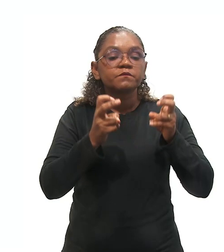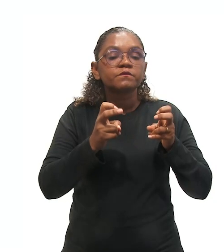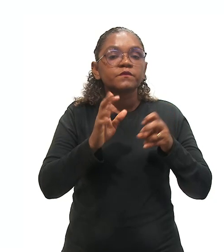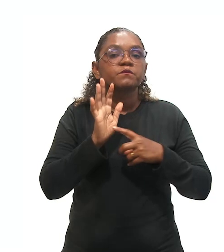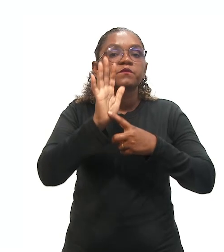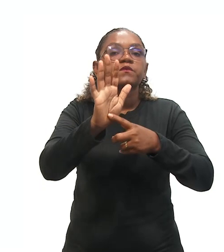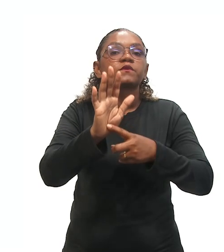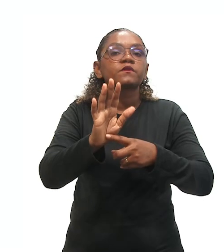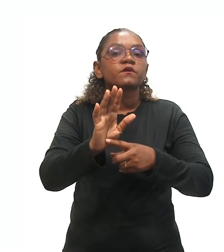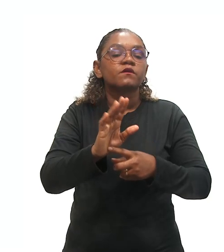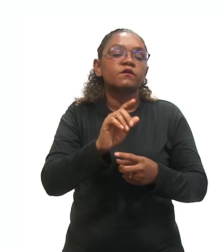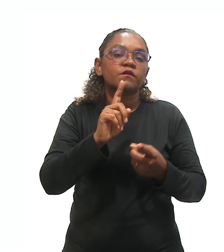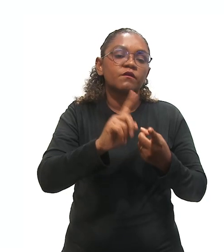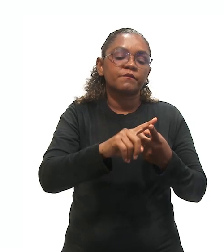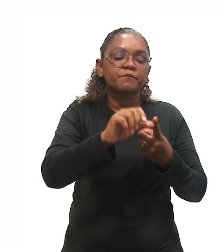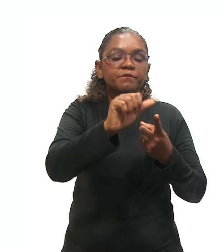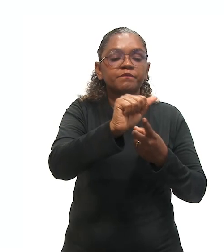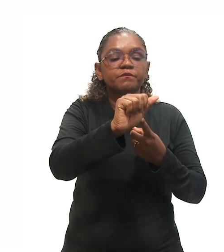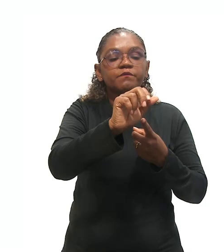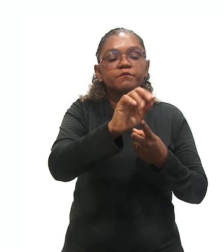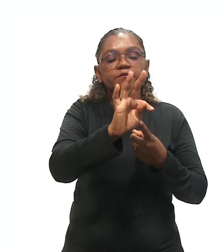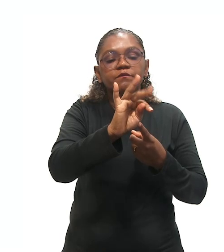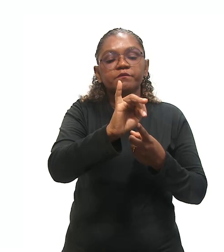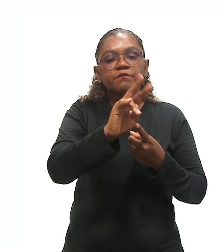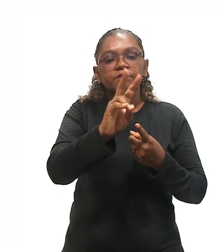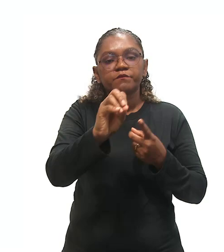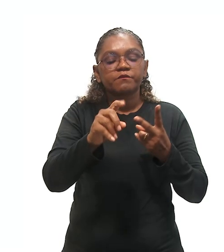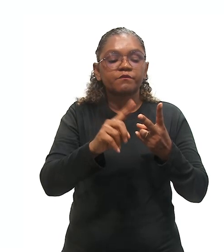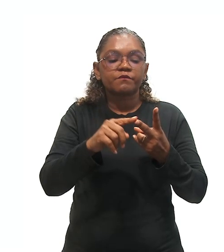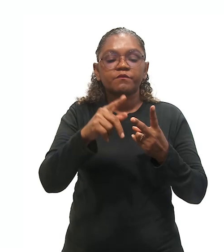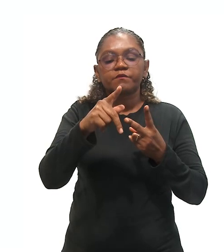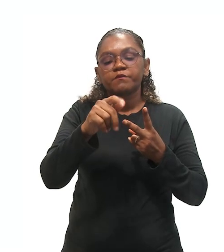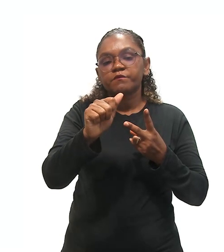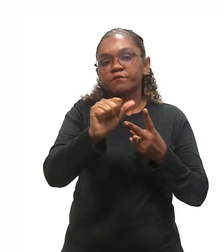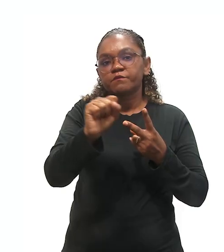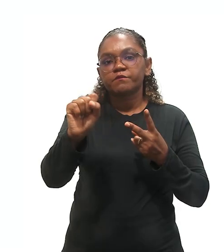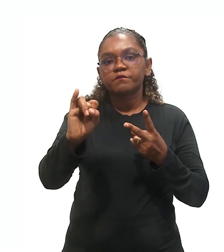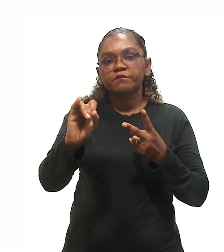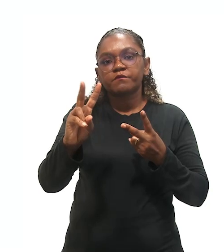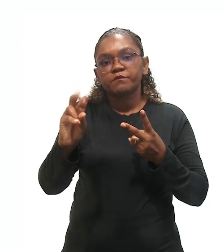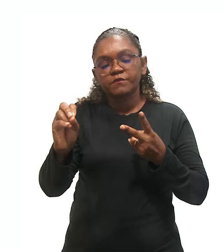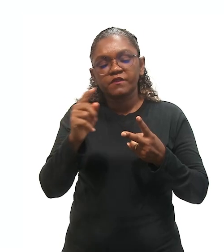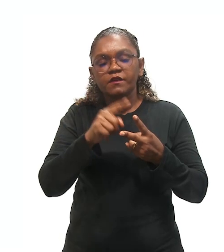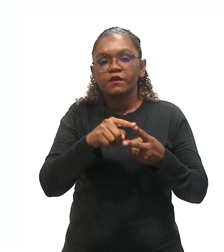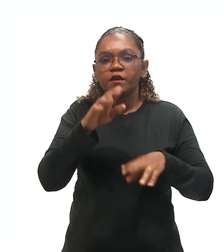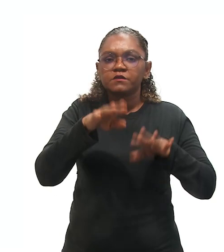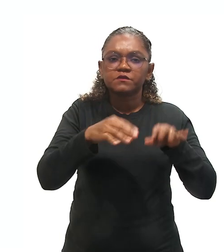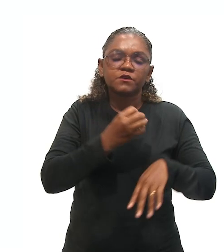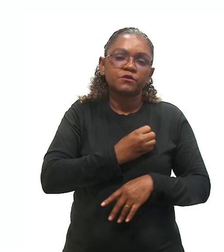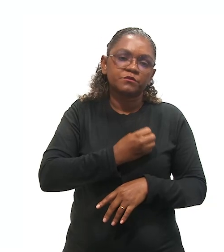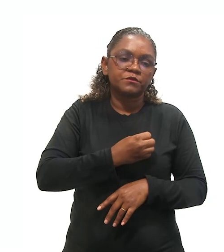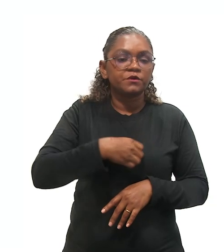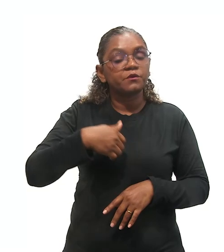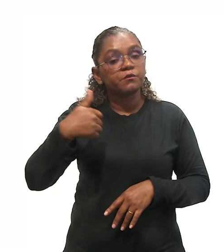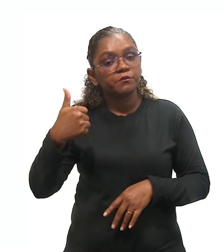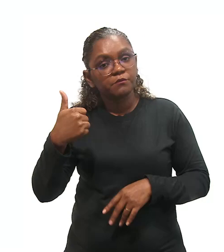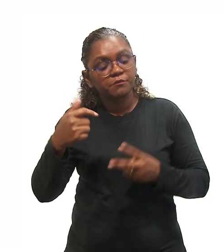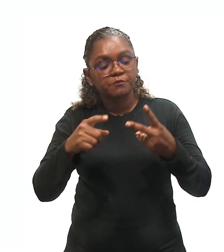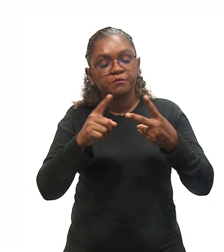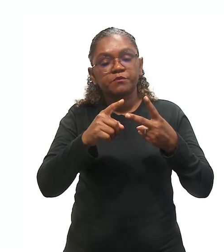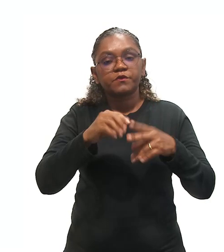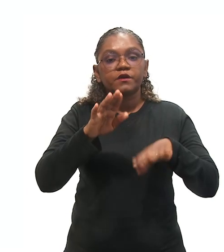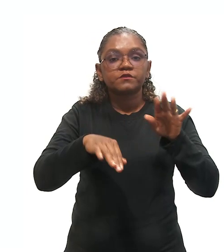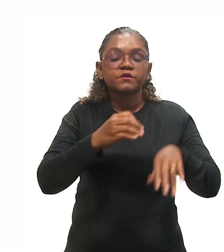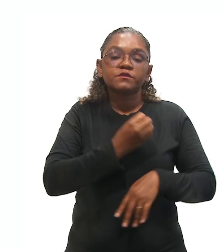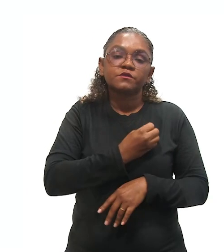identificar o que é um ativo, o que é um passivo. O ativo se identifica muitas vezes com o número 1, o